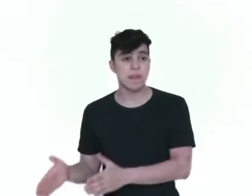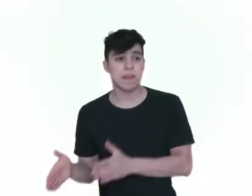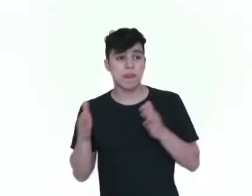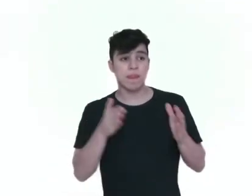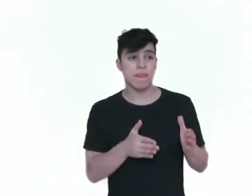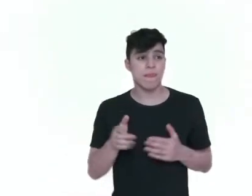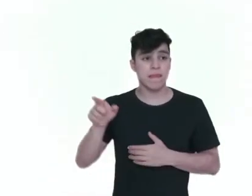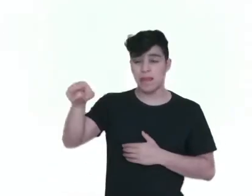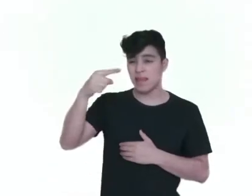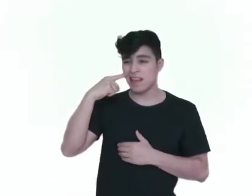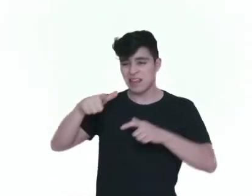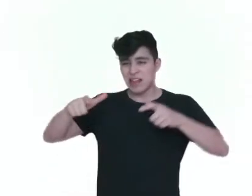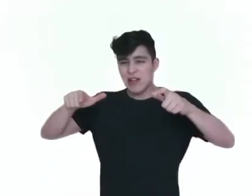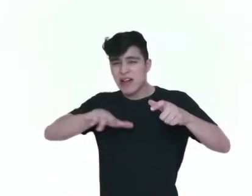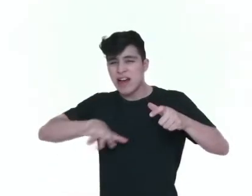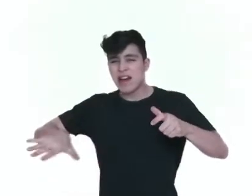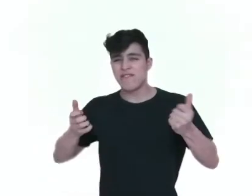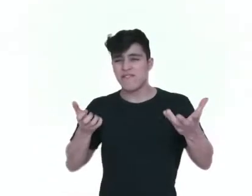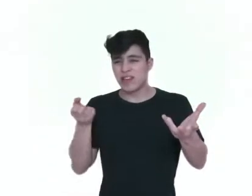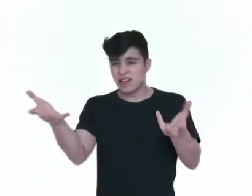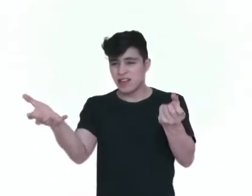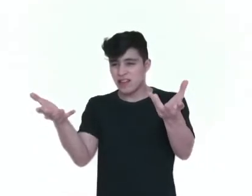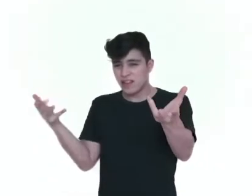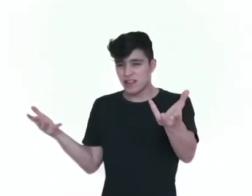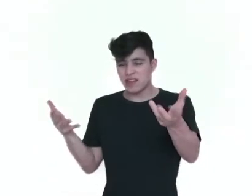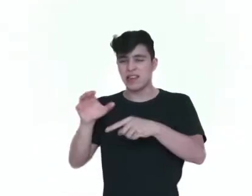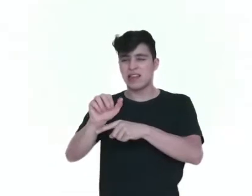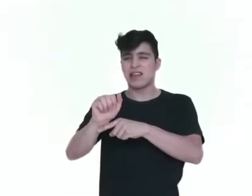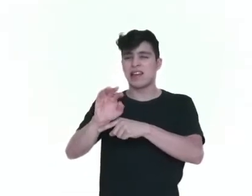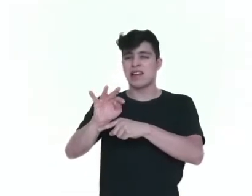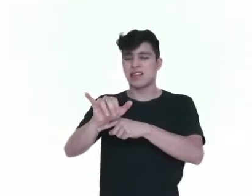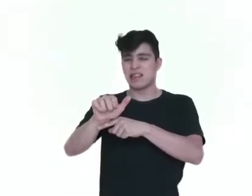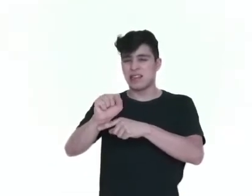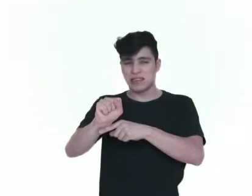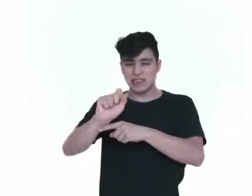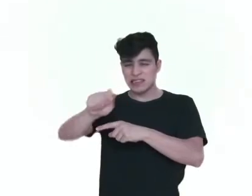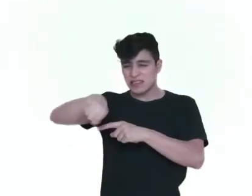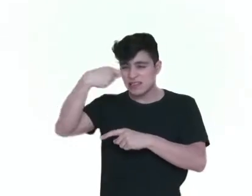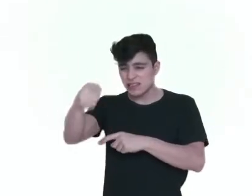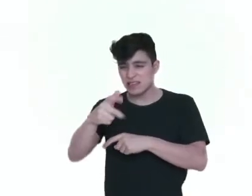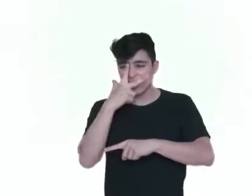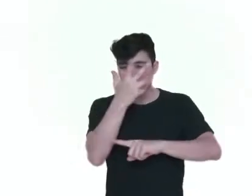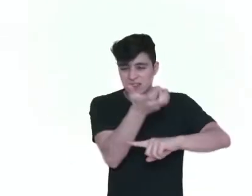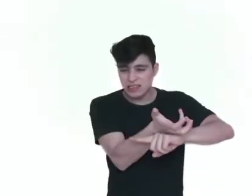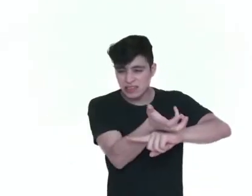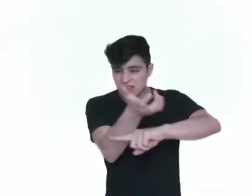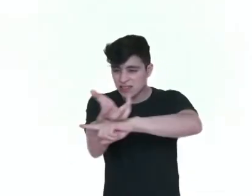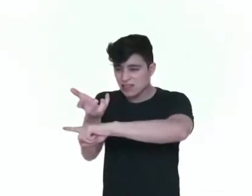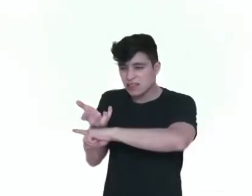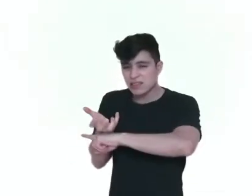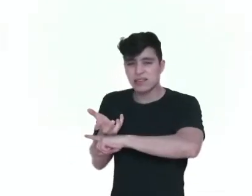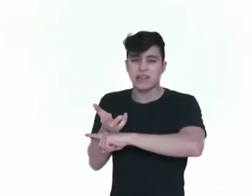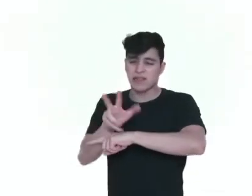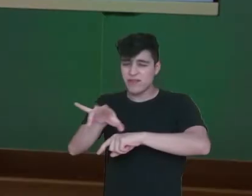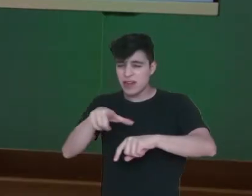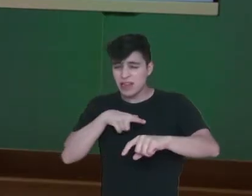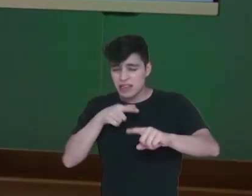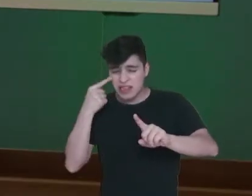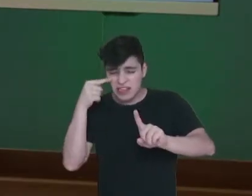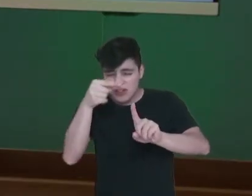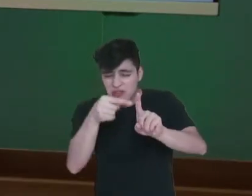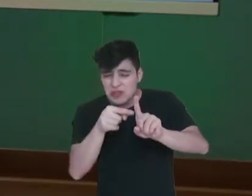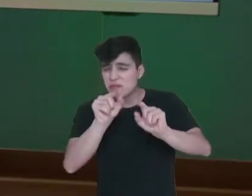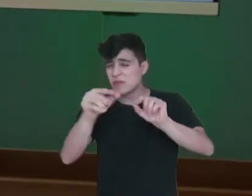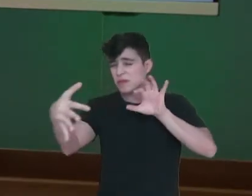vegetação que se desenvolve nessas áreas, que são as cactáceas, né? Os cactos, de modo geral, tem espécies que são